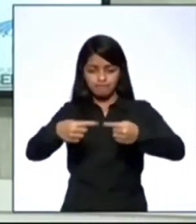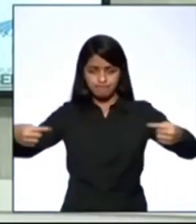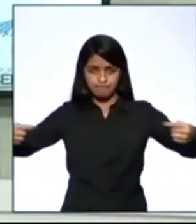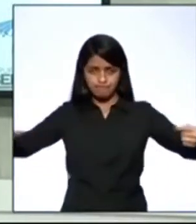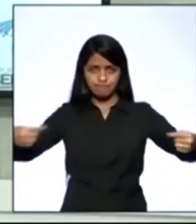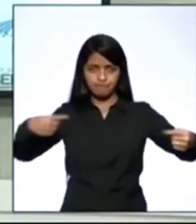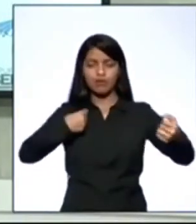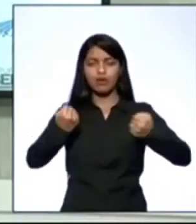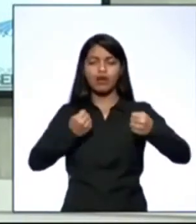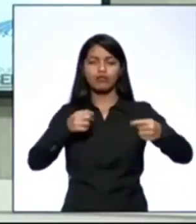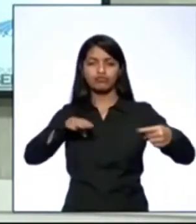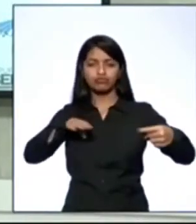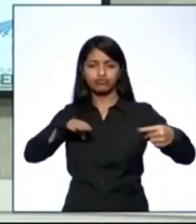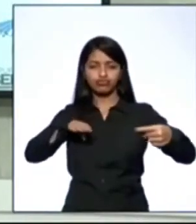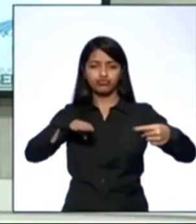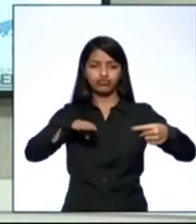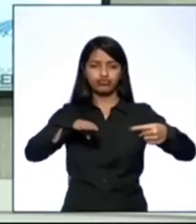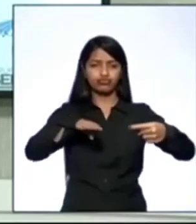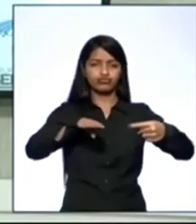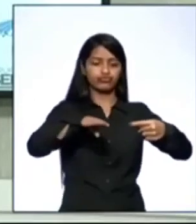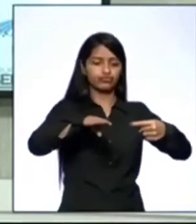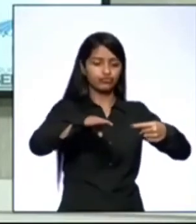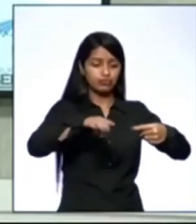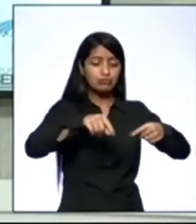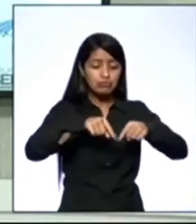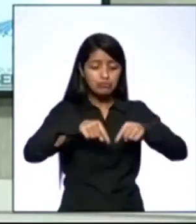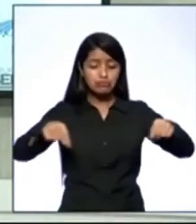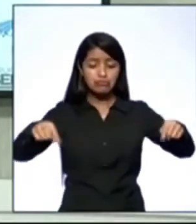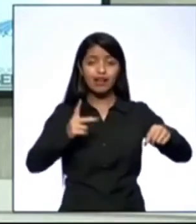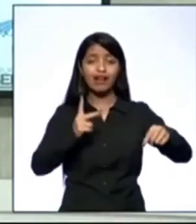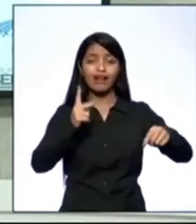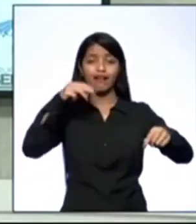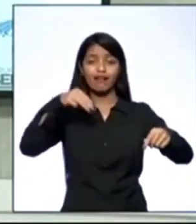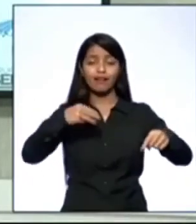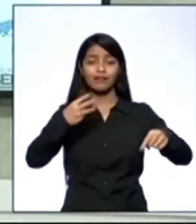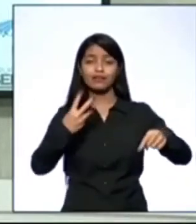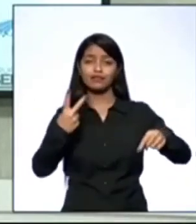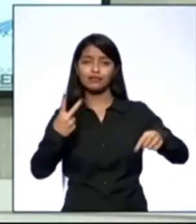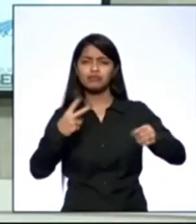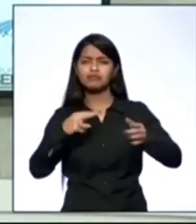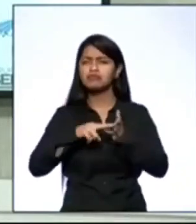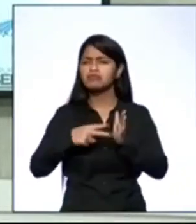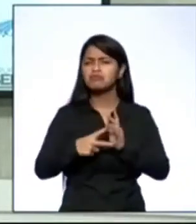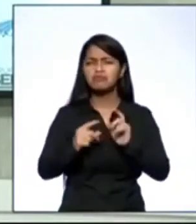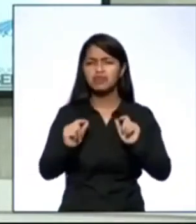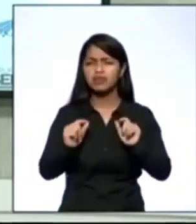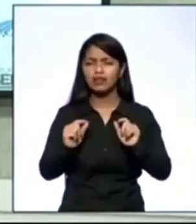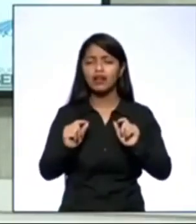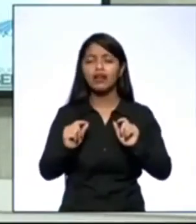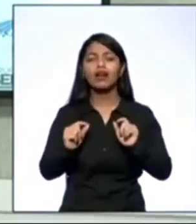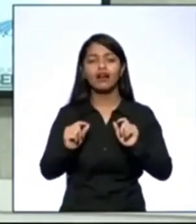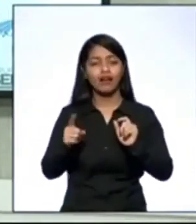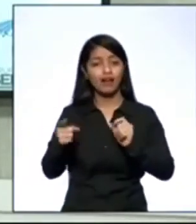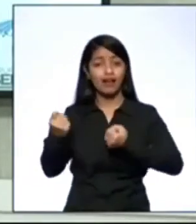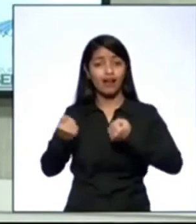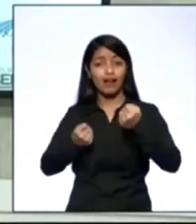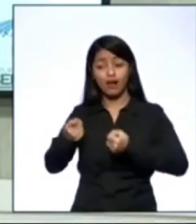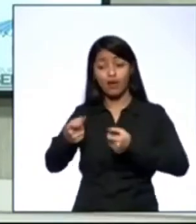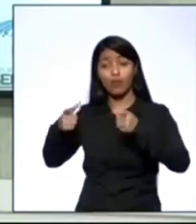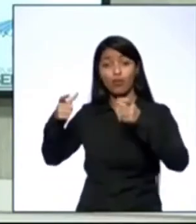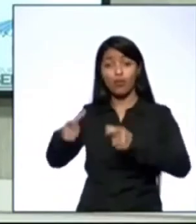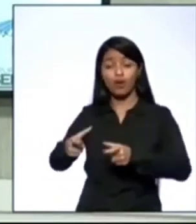o carrinho está passando pelo quilômetro 32. O que significa isso? A gente fala assim, a posição do carro